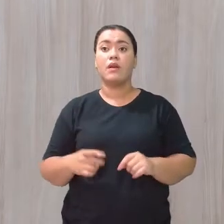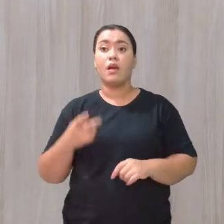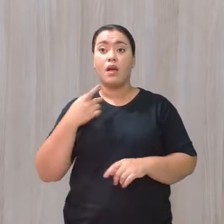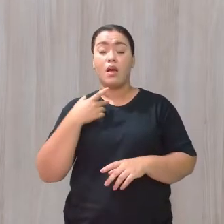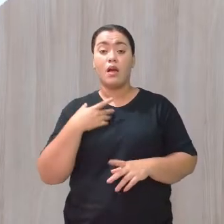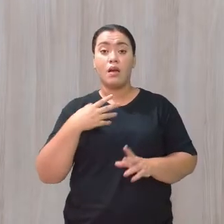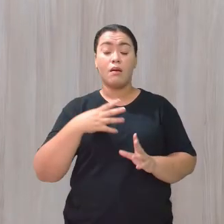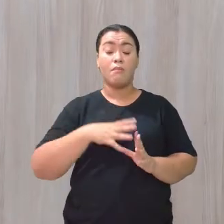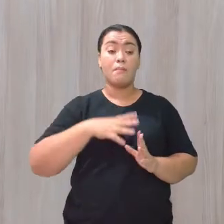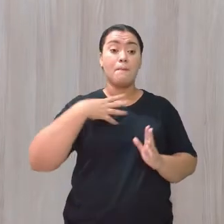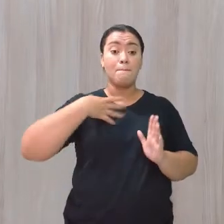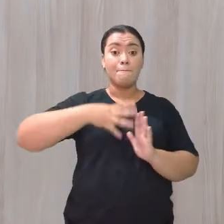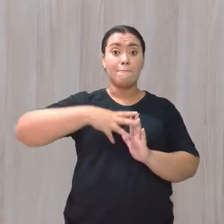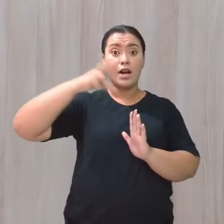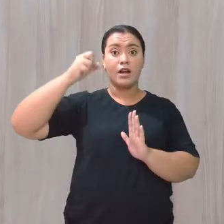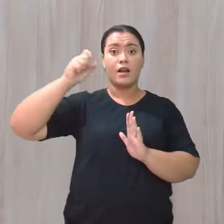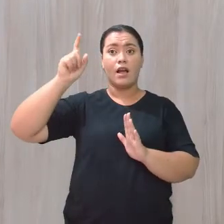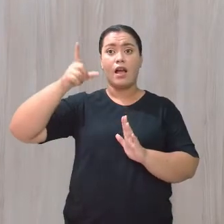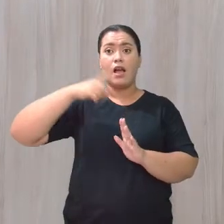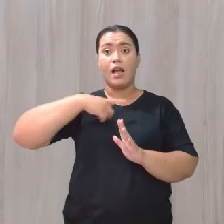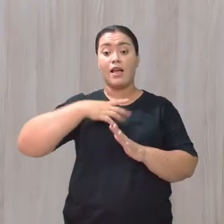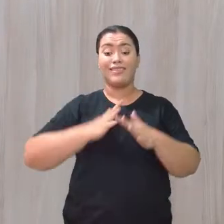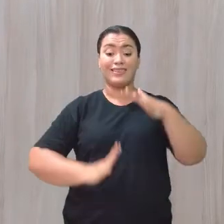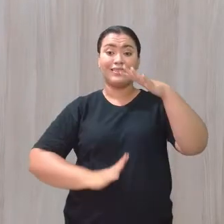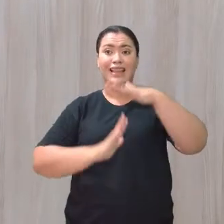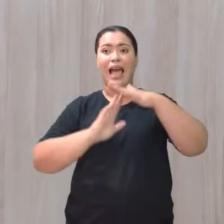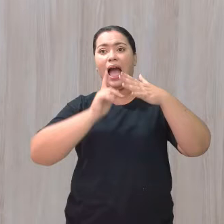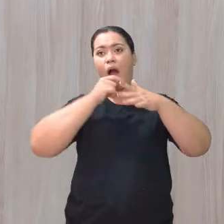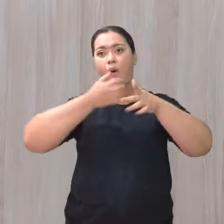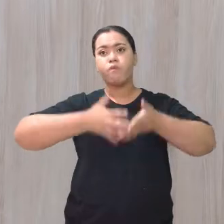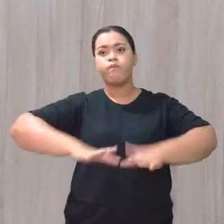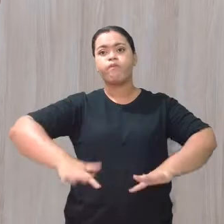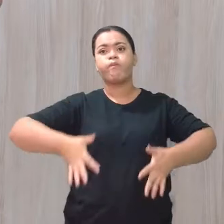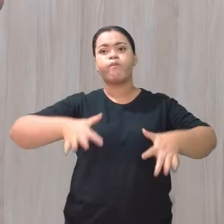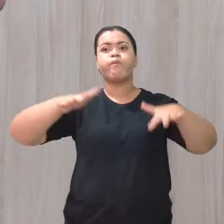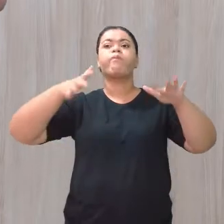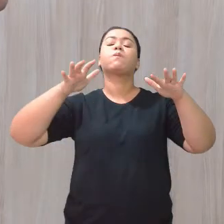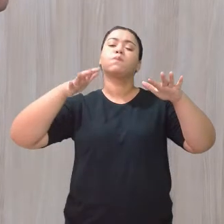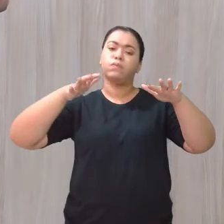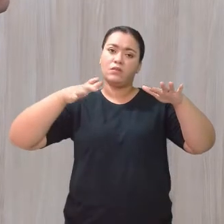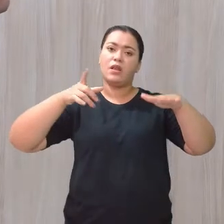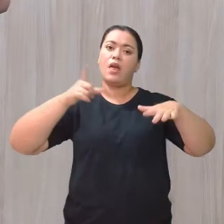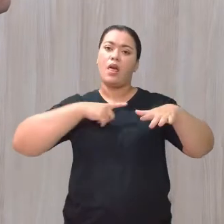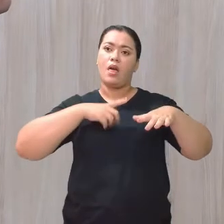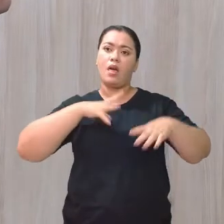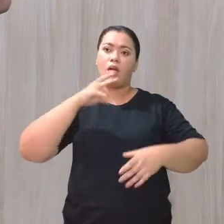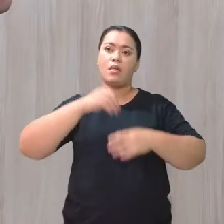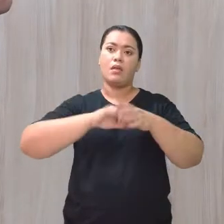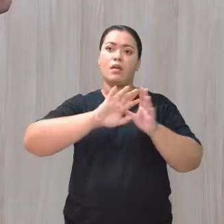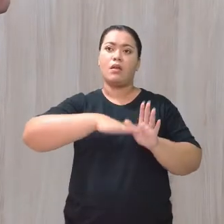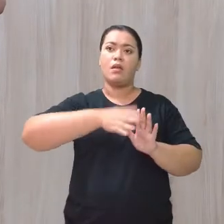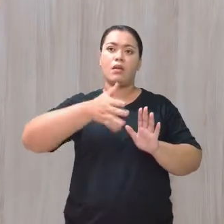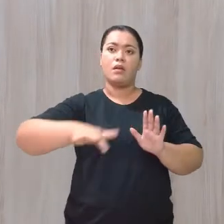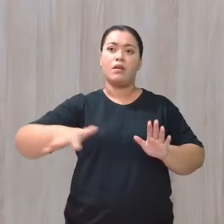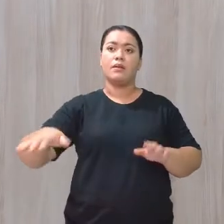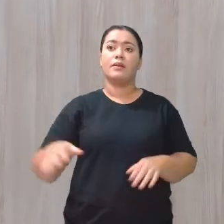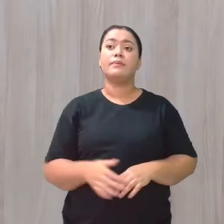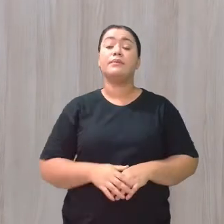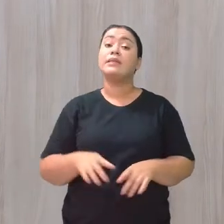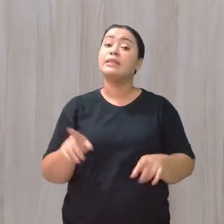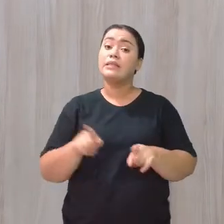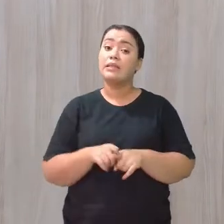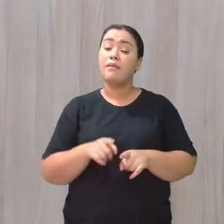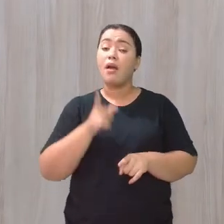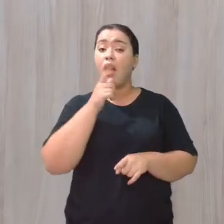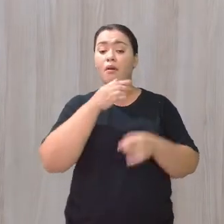pré-mar, mas é o nível máximo de maré que atinge nos oceanos. E também temos a